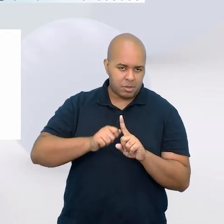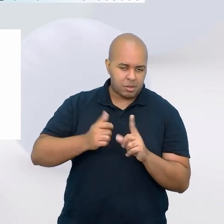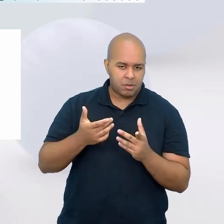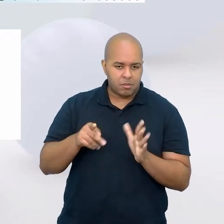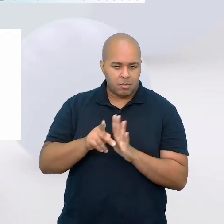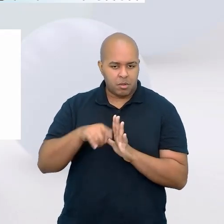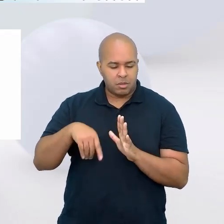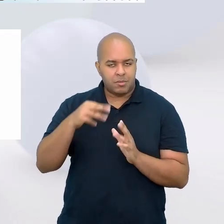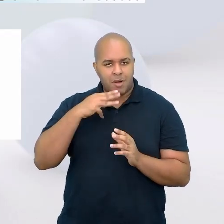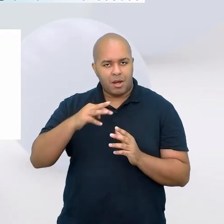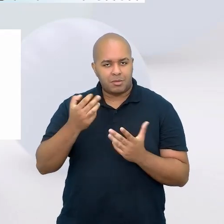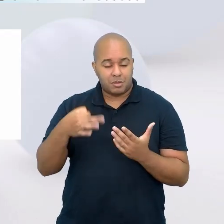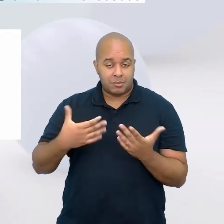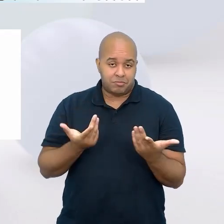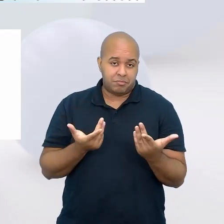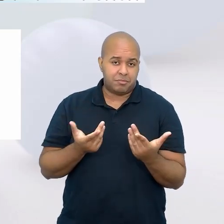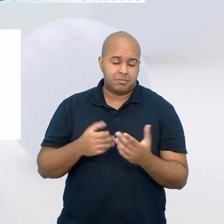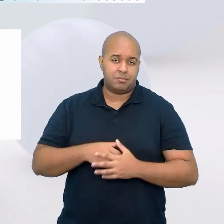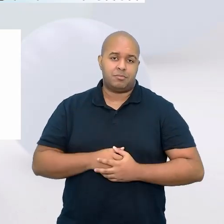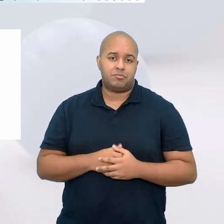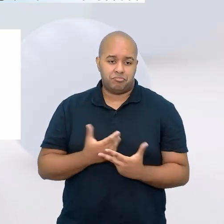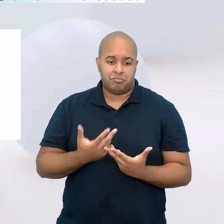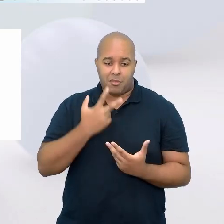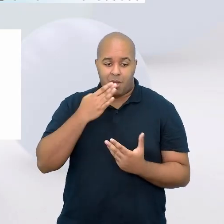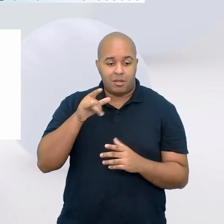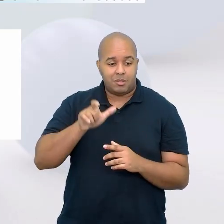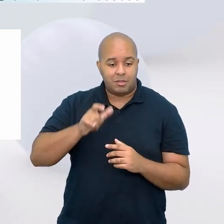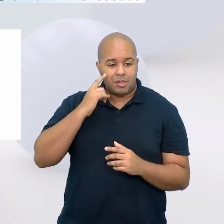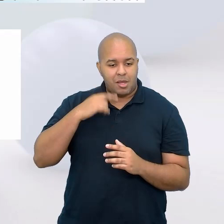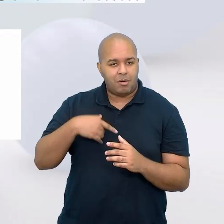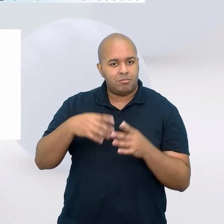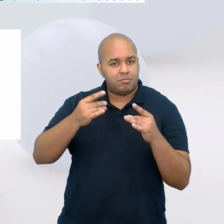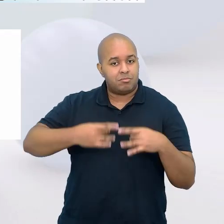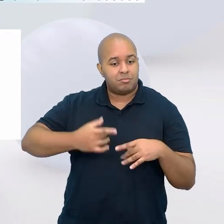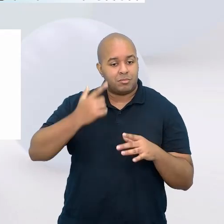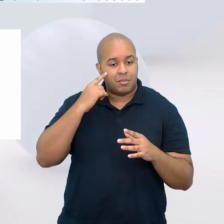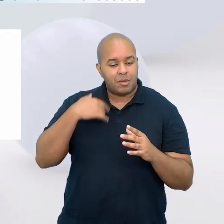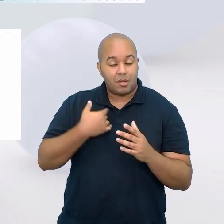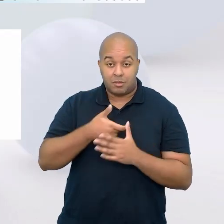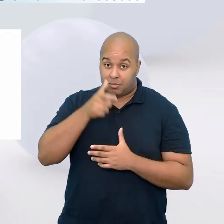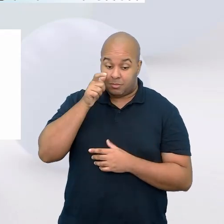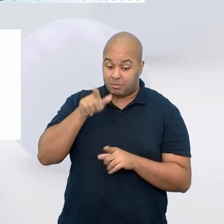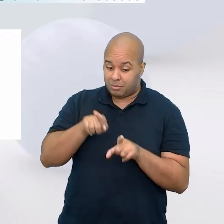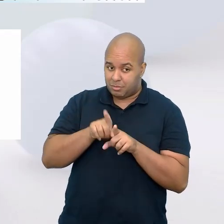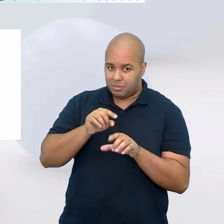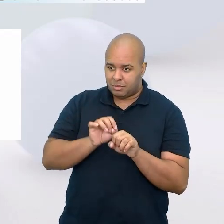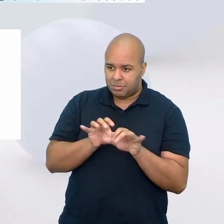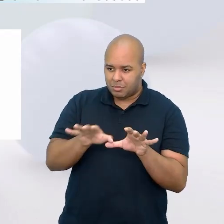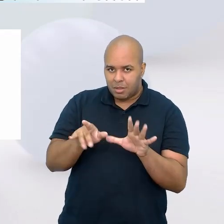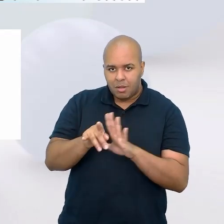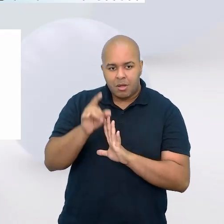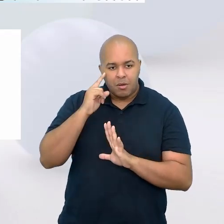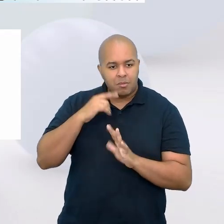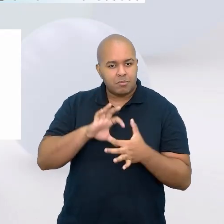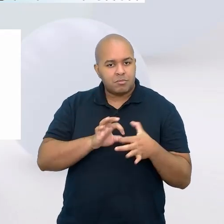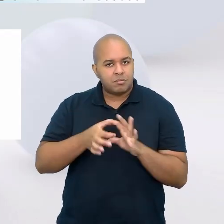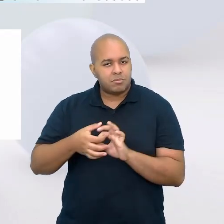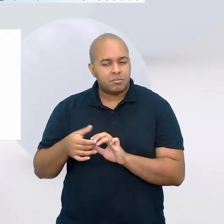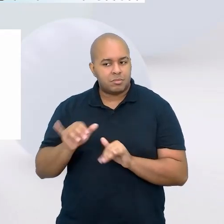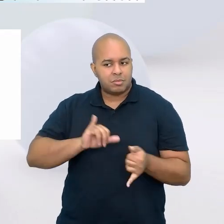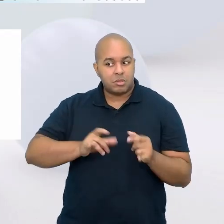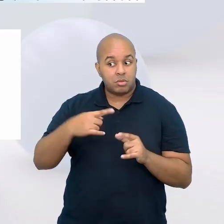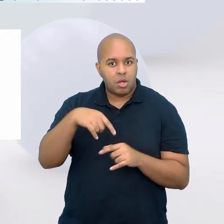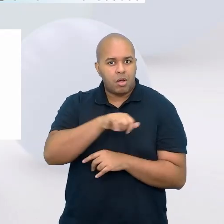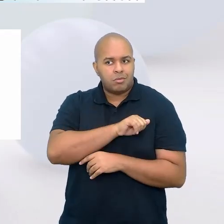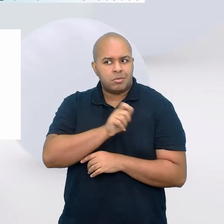10 de Março e eu acho que assim um detalhe ali que eu achei interessante nessa divulgação da olimpíada de química é que